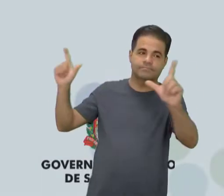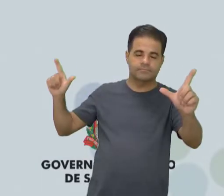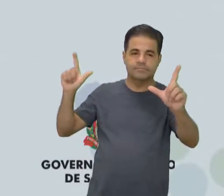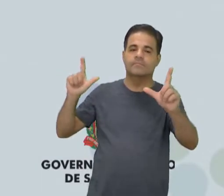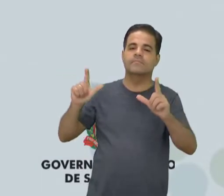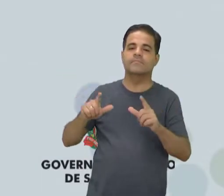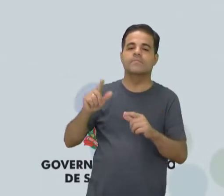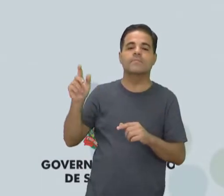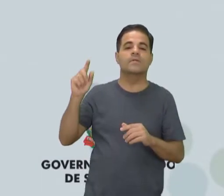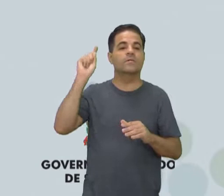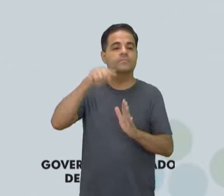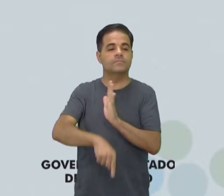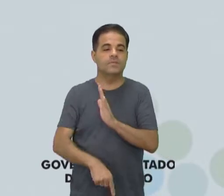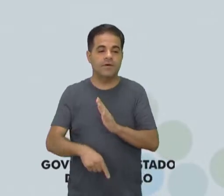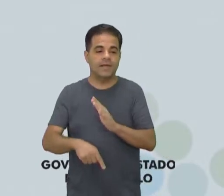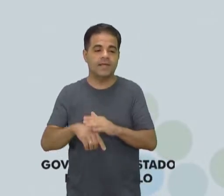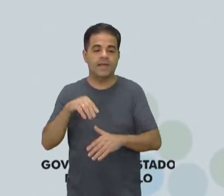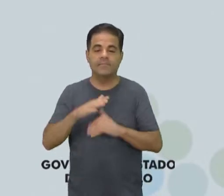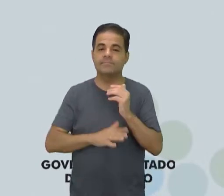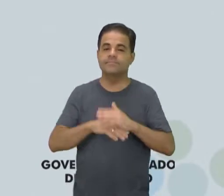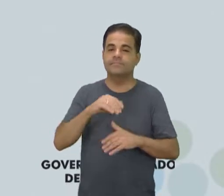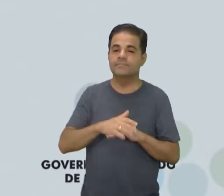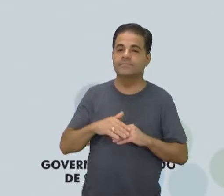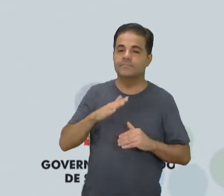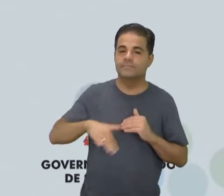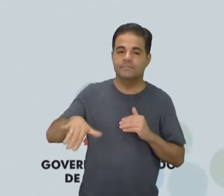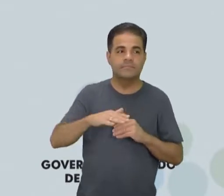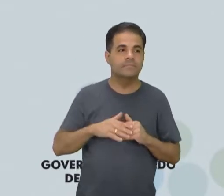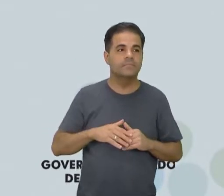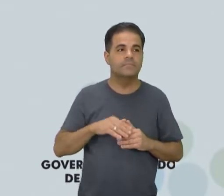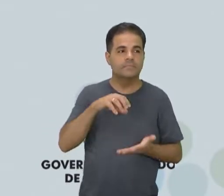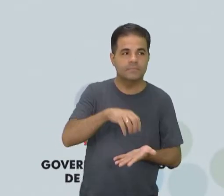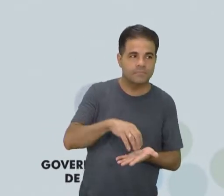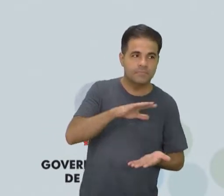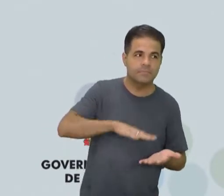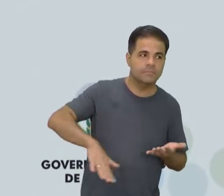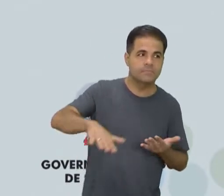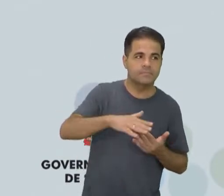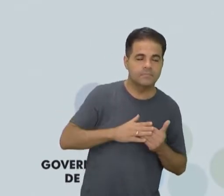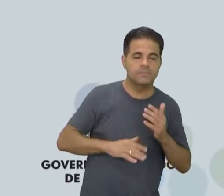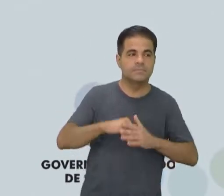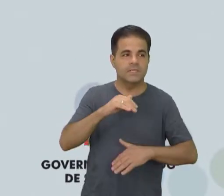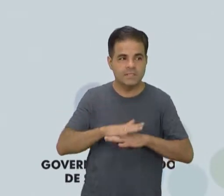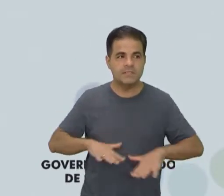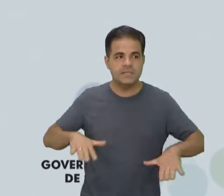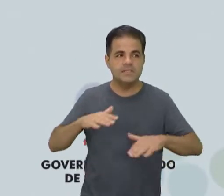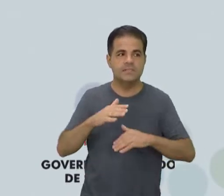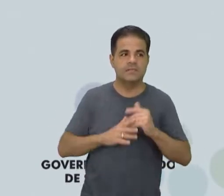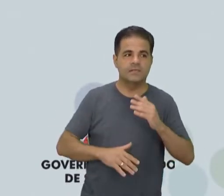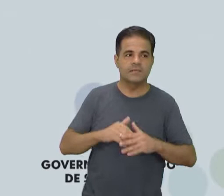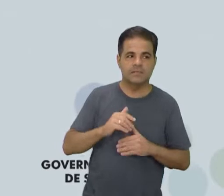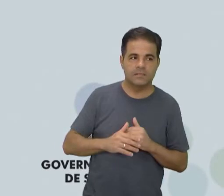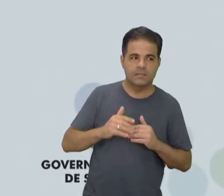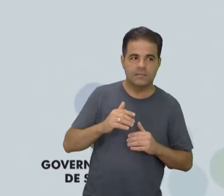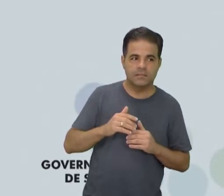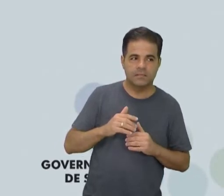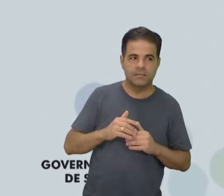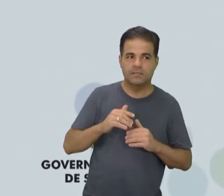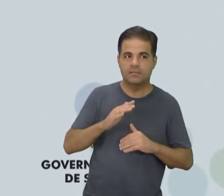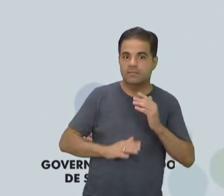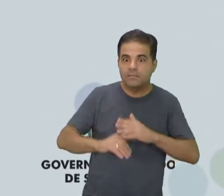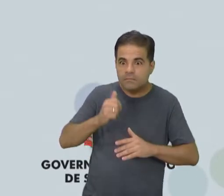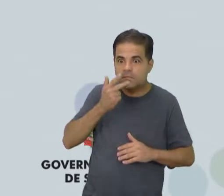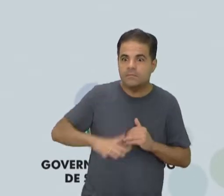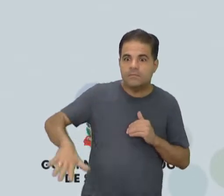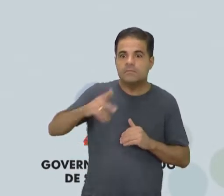lá. Aprofundamento Matemática Conectada. A unidade curricular é Educação Financeira Sustentável e o nosso componente,